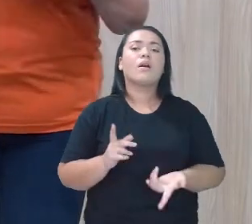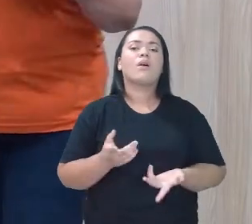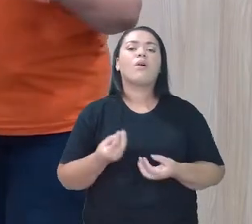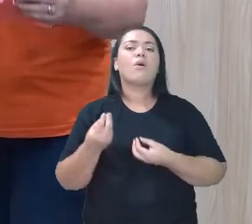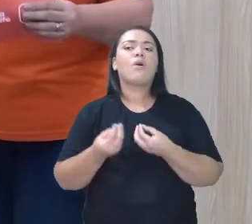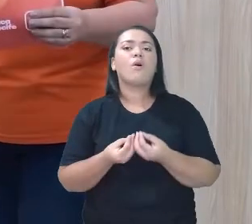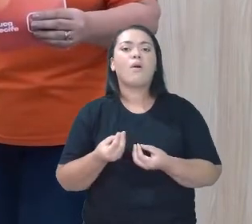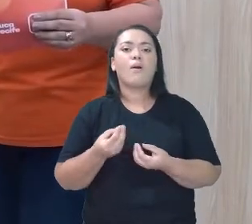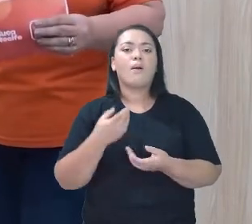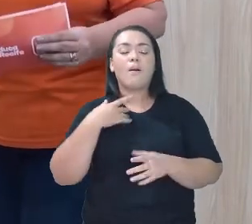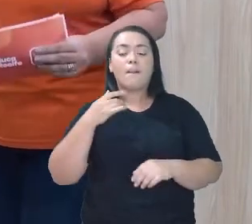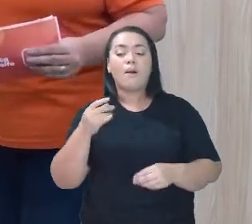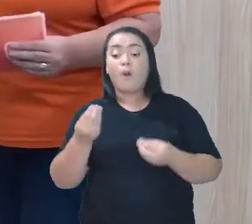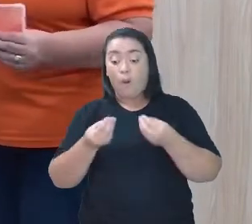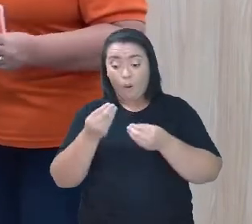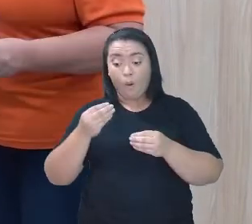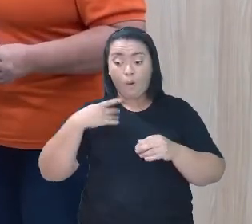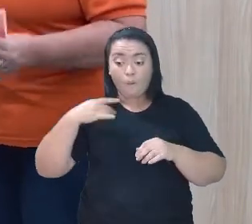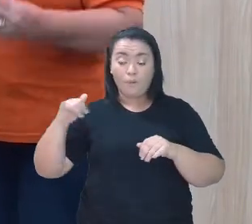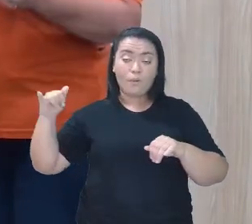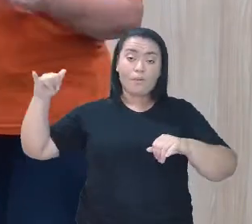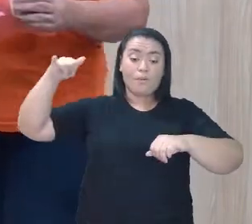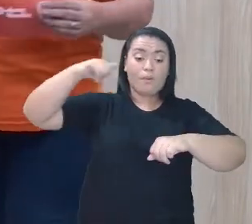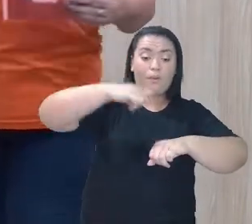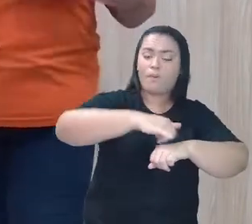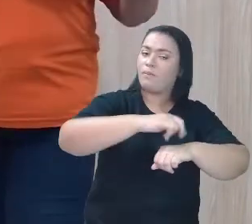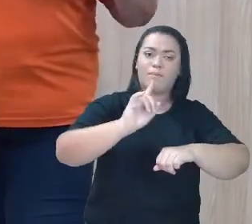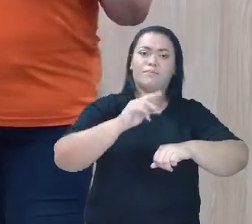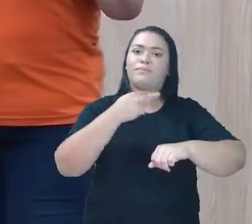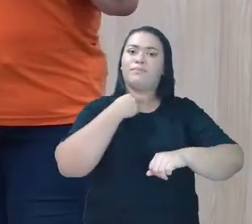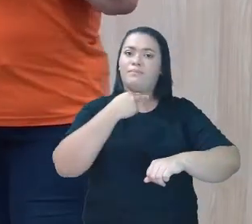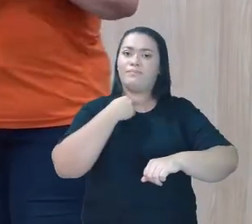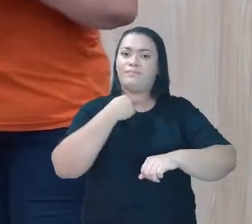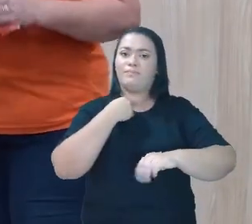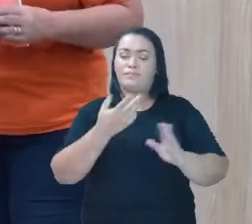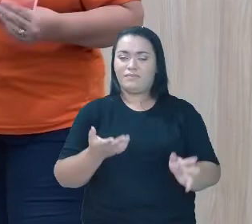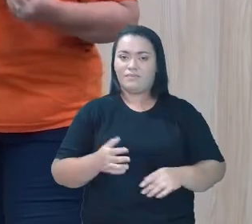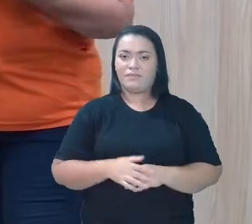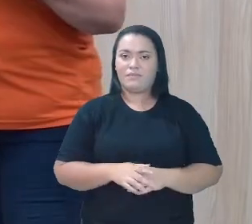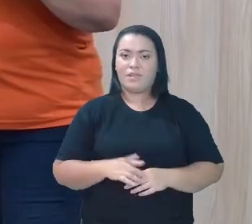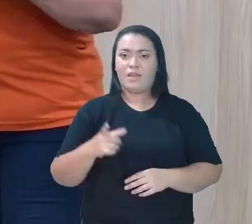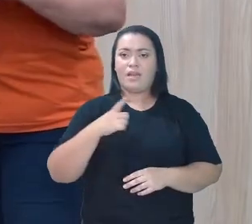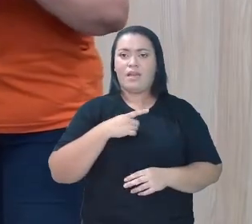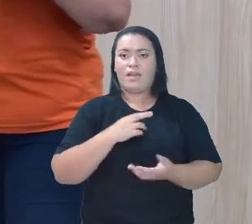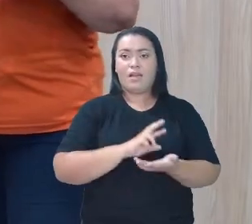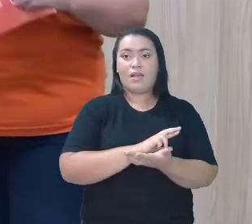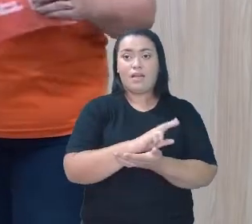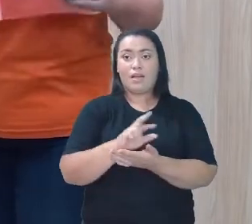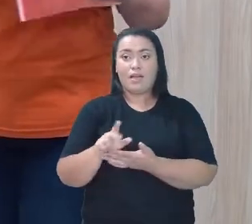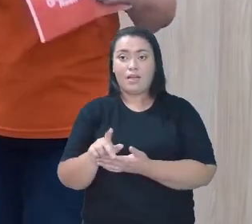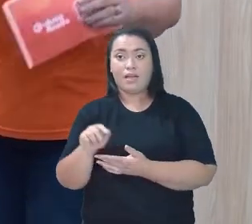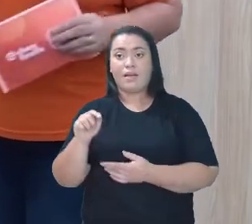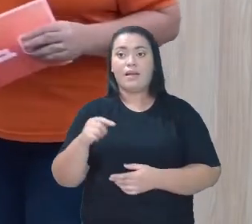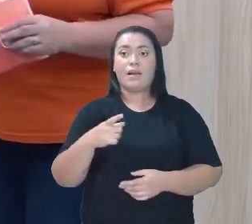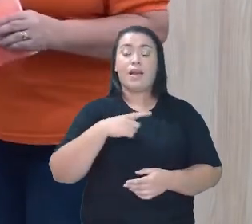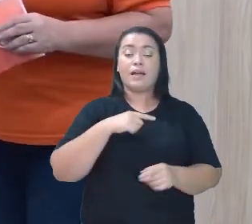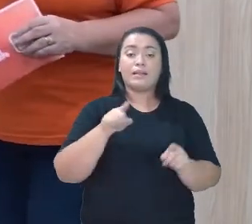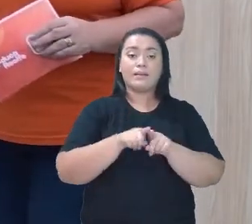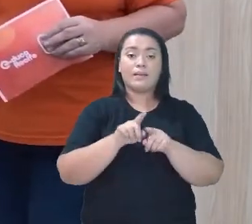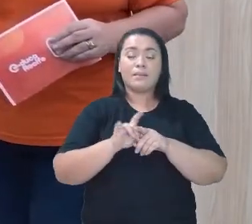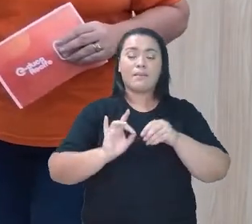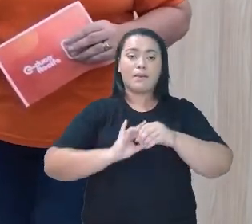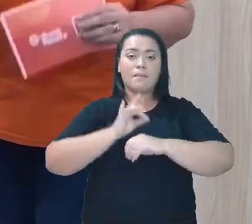não tem como pousar, né, diferente do planeta. Aí, a questão de Mercúrio, de Vênus, de Terra e